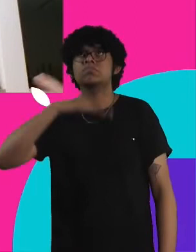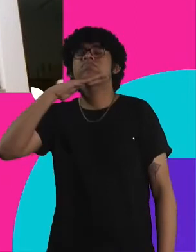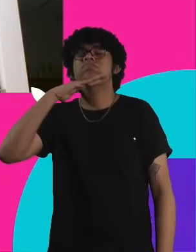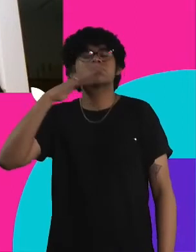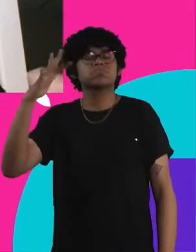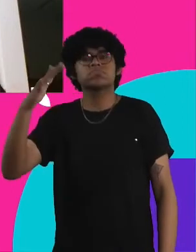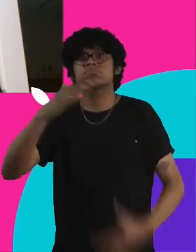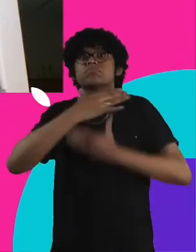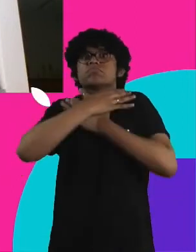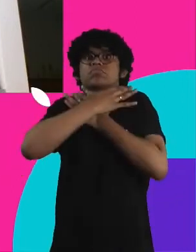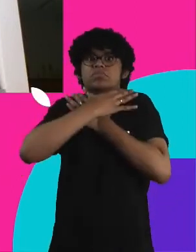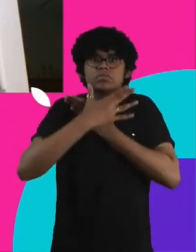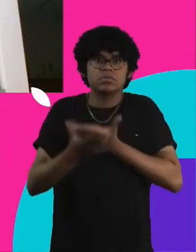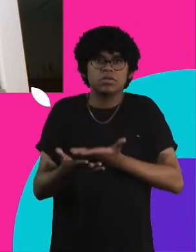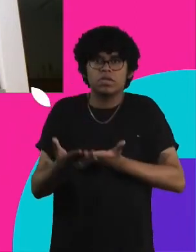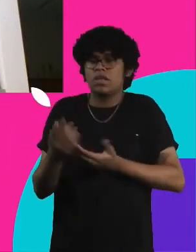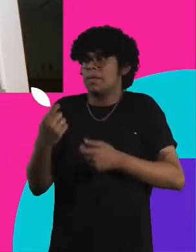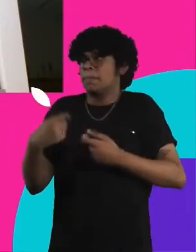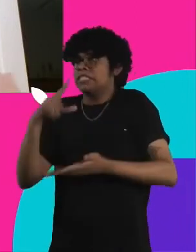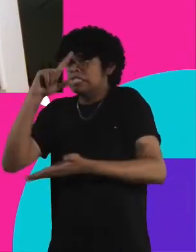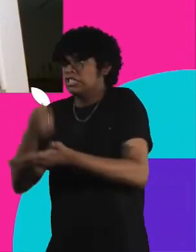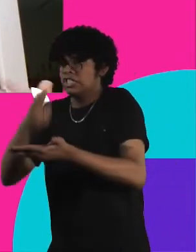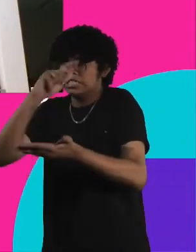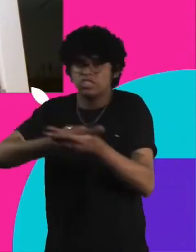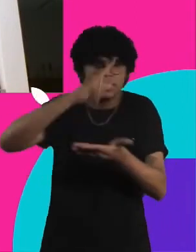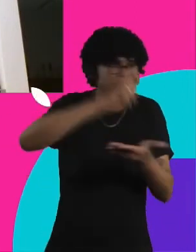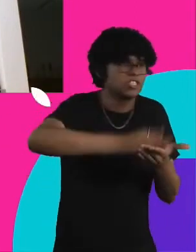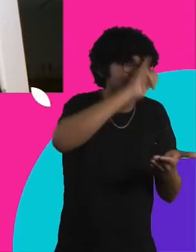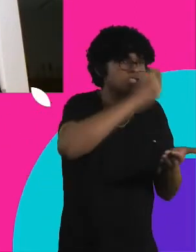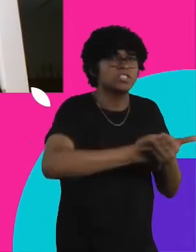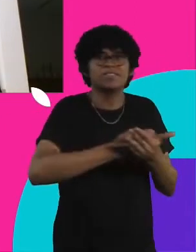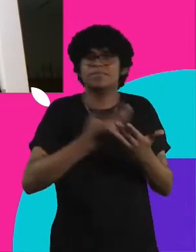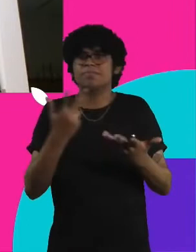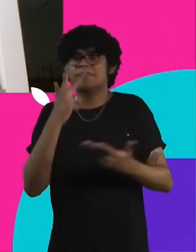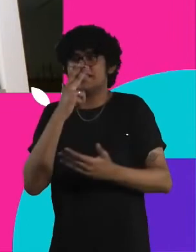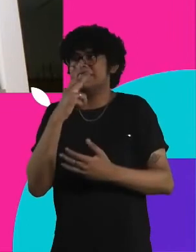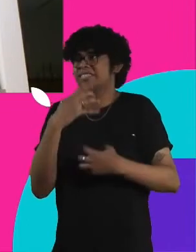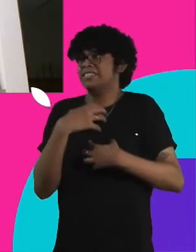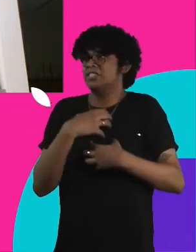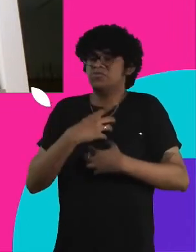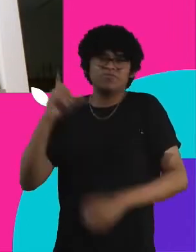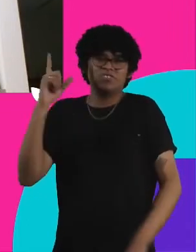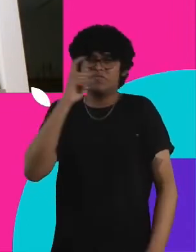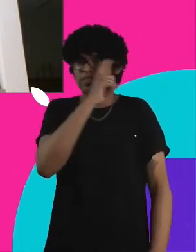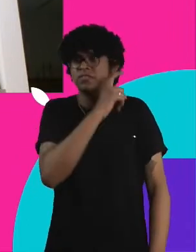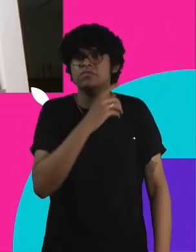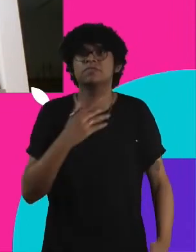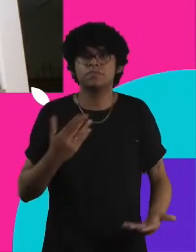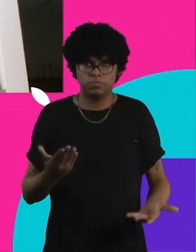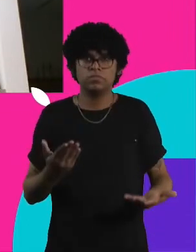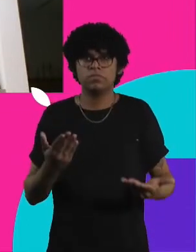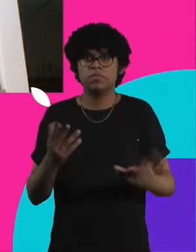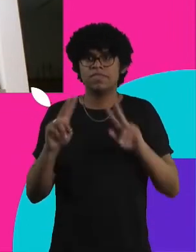está ali com todas essas decisões para tomar e acaba que a situação para ela fica muito mais difícil. Então, falando